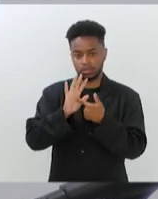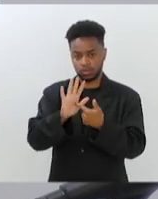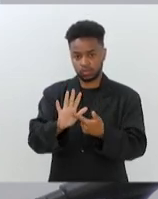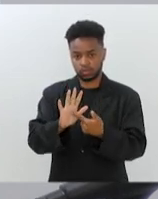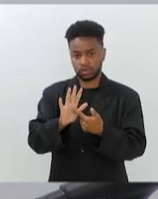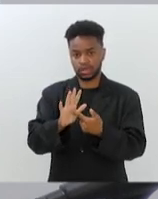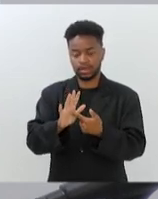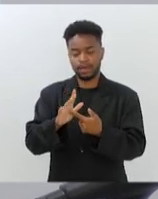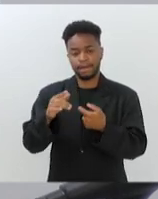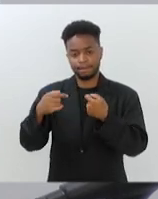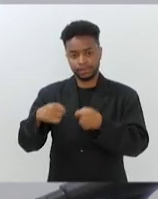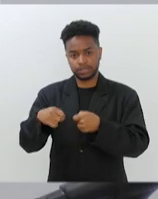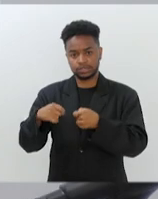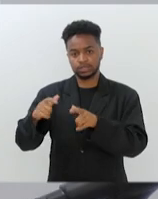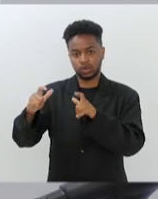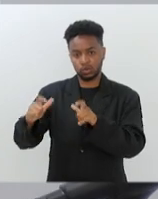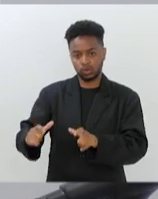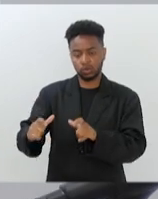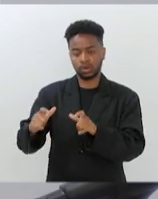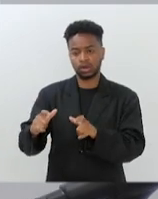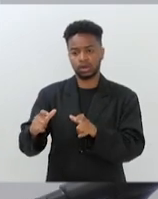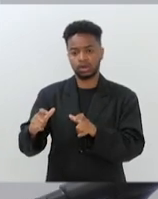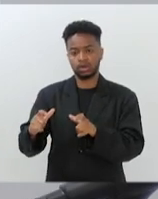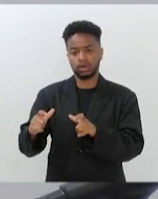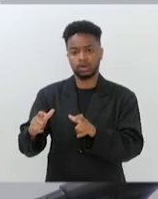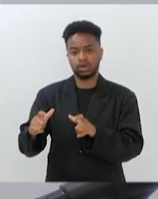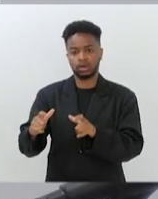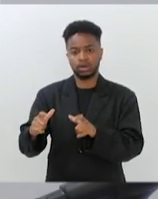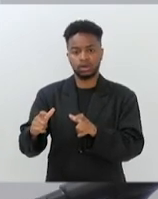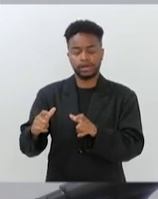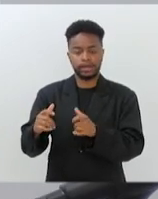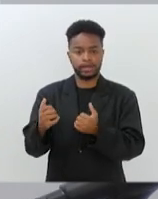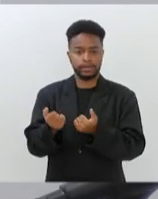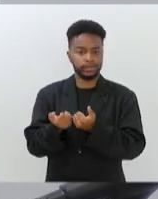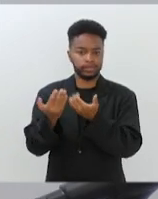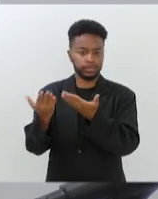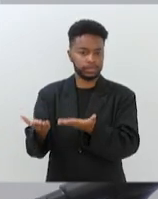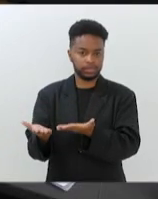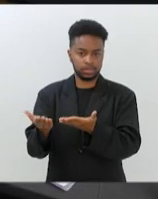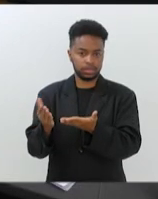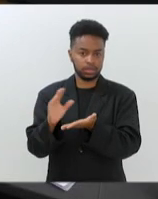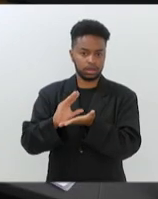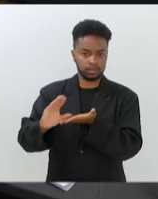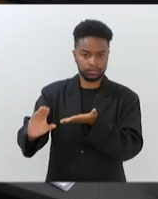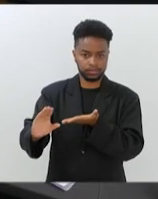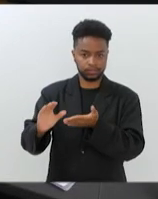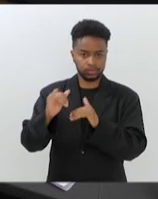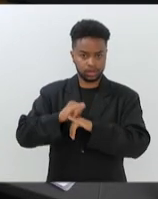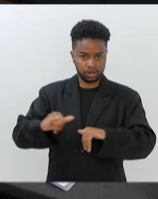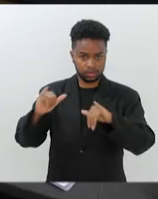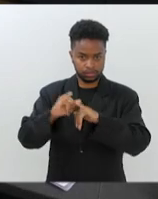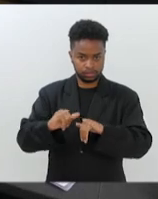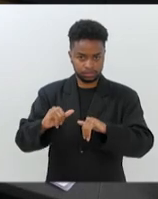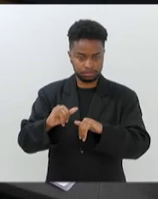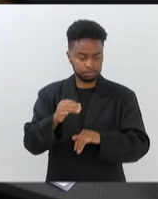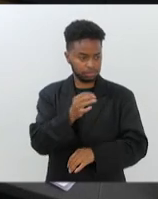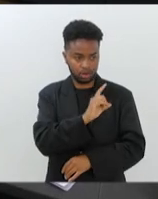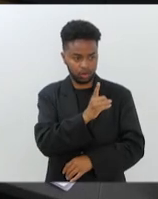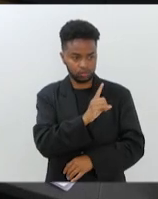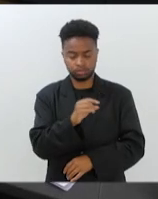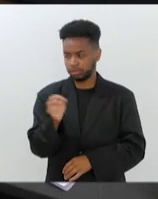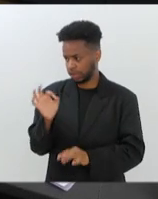veículo que deveria ser contemplado em alguma campanha publicitária não nenhum